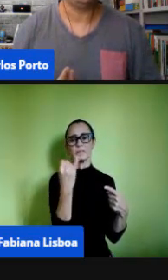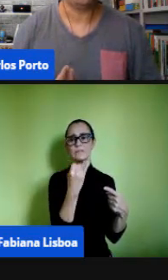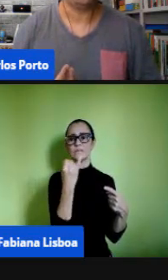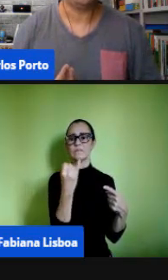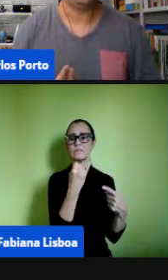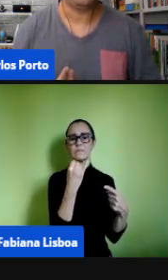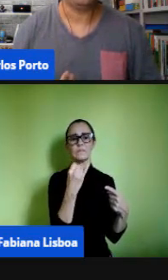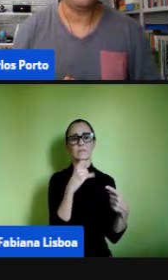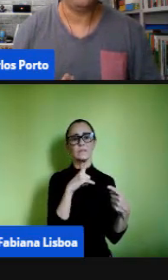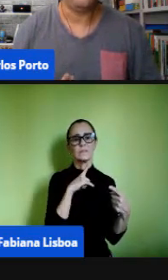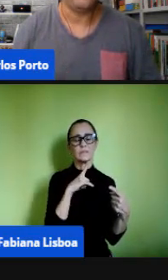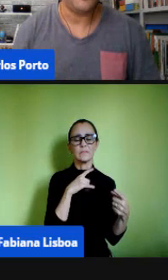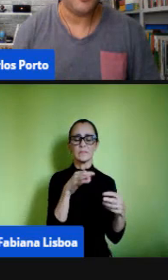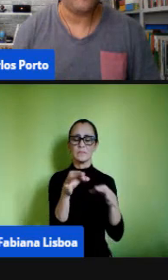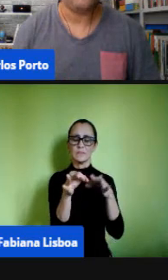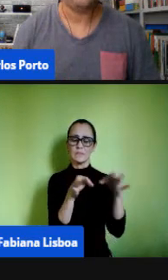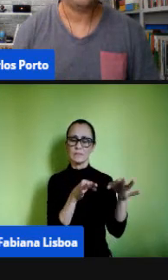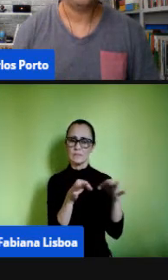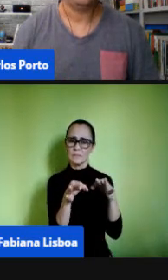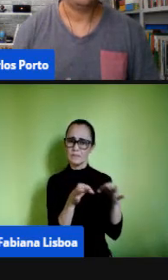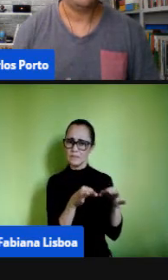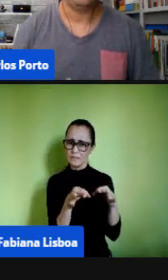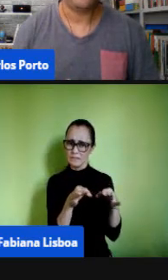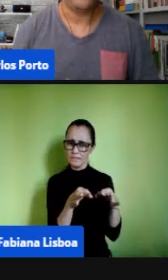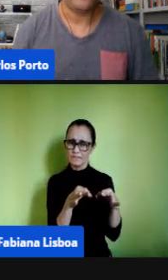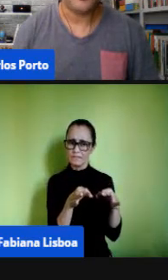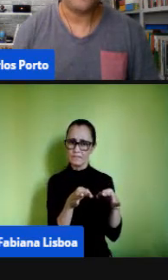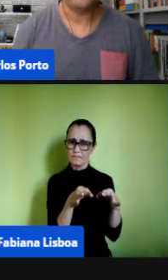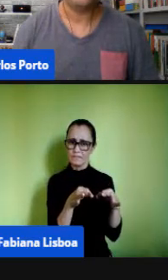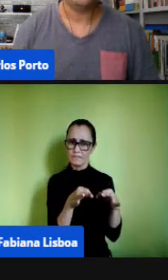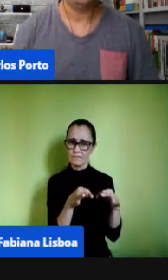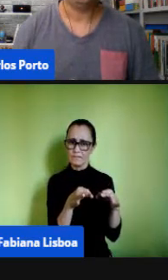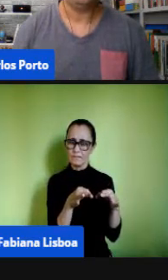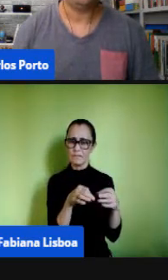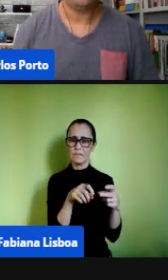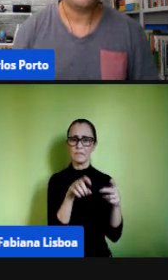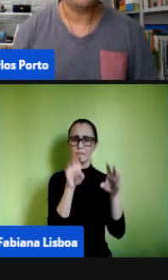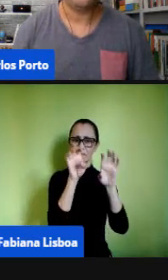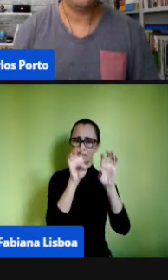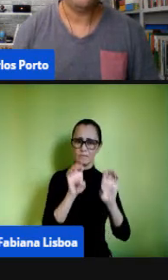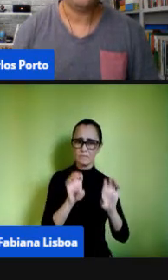termos toda uma organização funcional, estrutural,